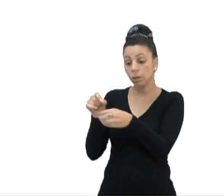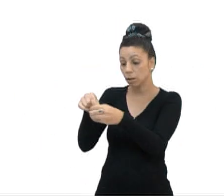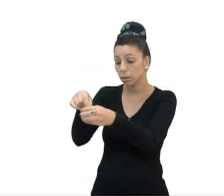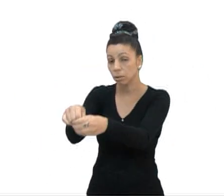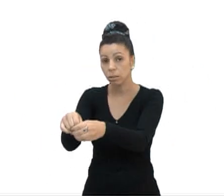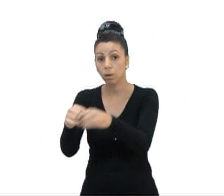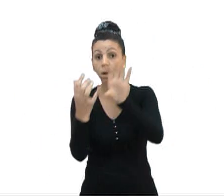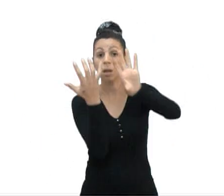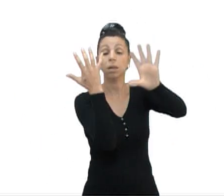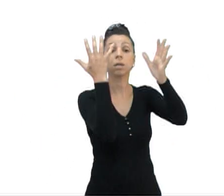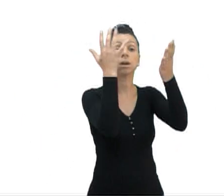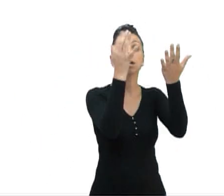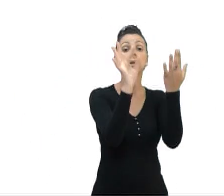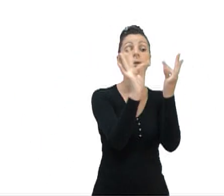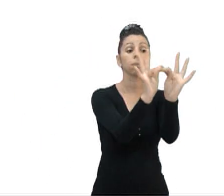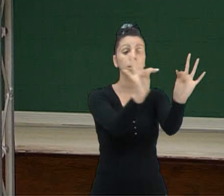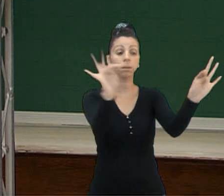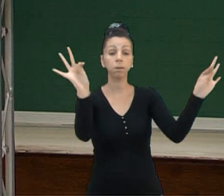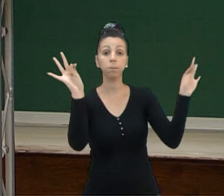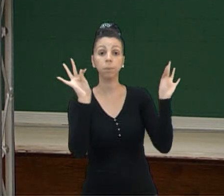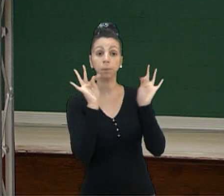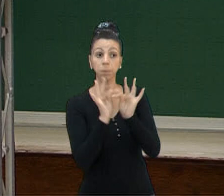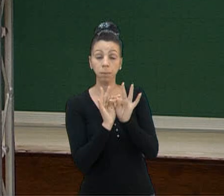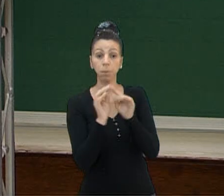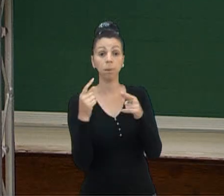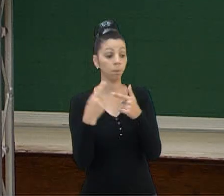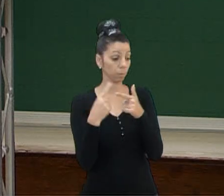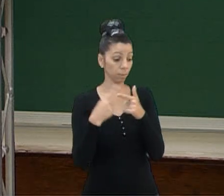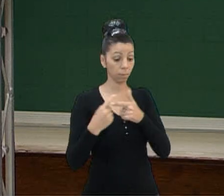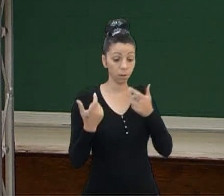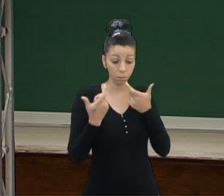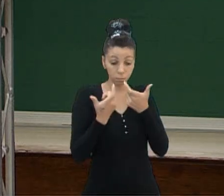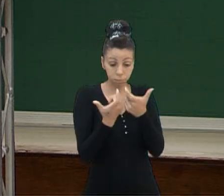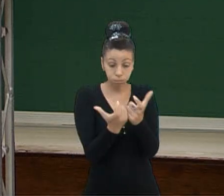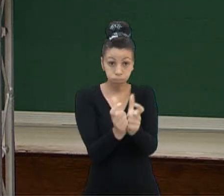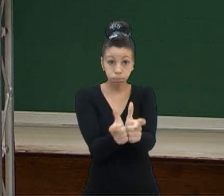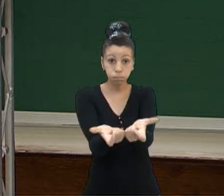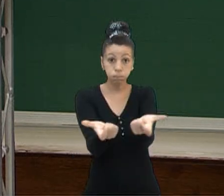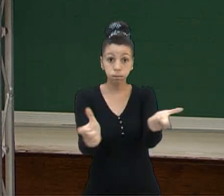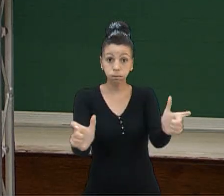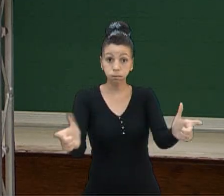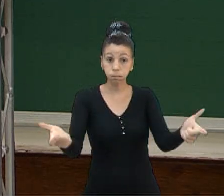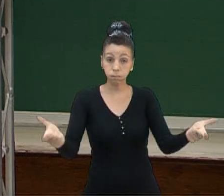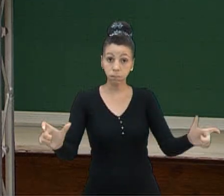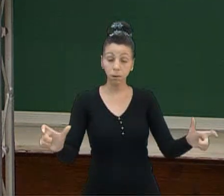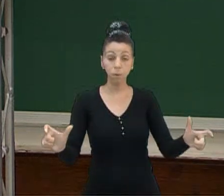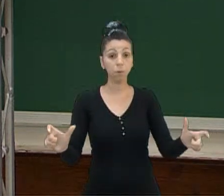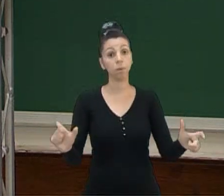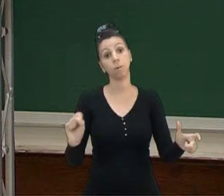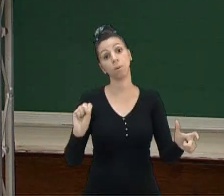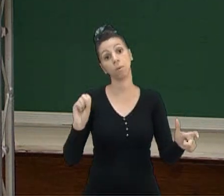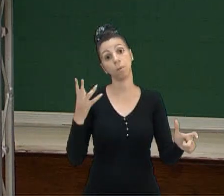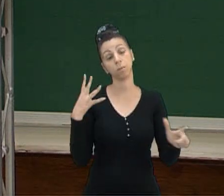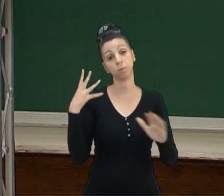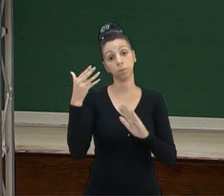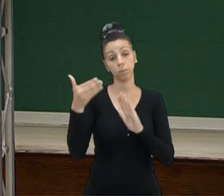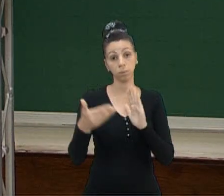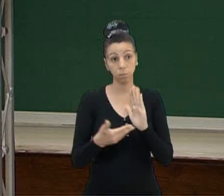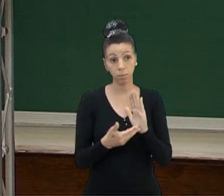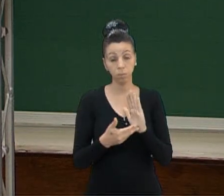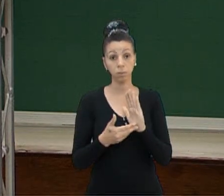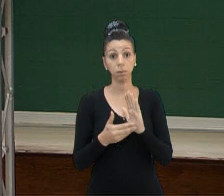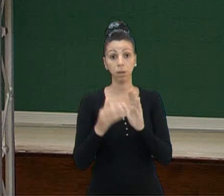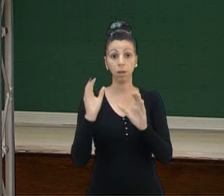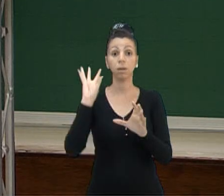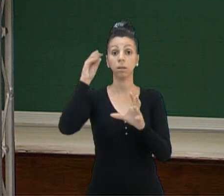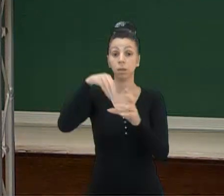clima temperado, porque a maior parte dessas áreas de planície, ou toda ela, na verdade, fica na